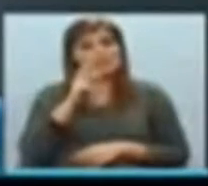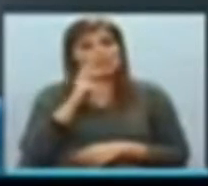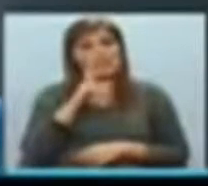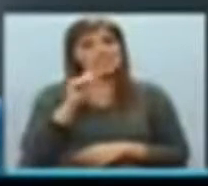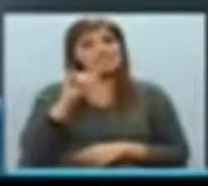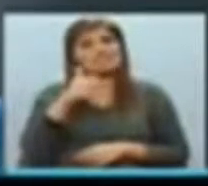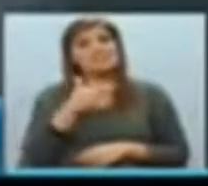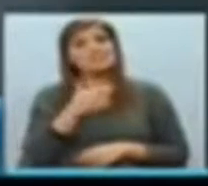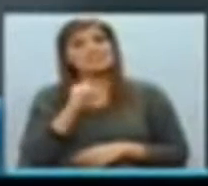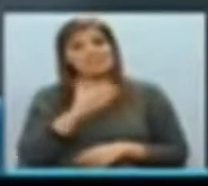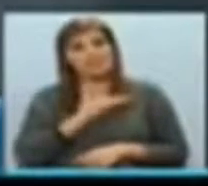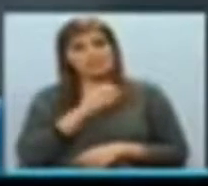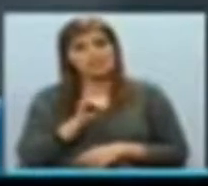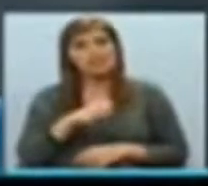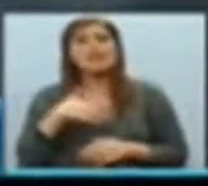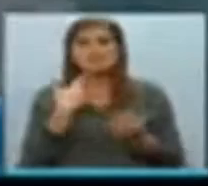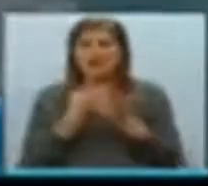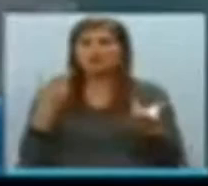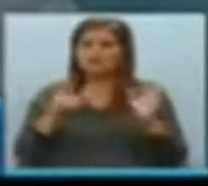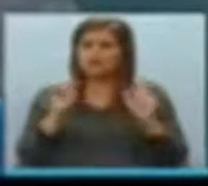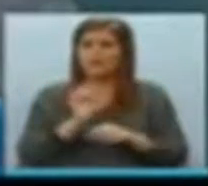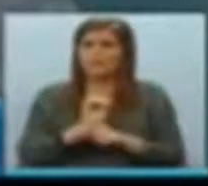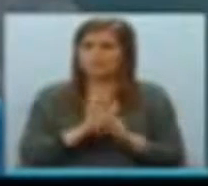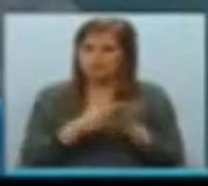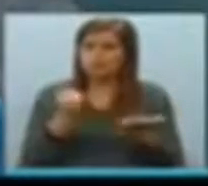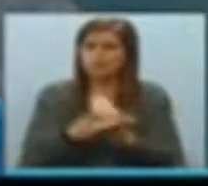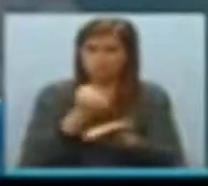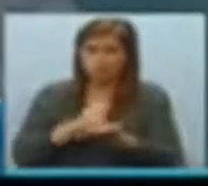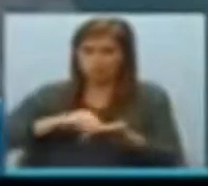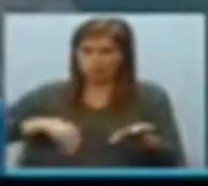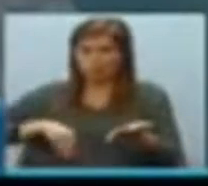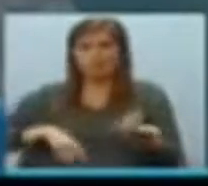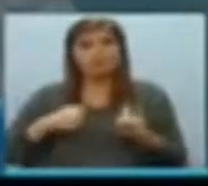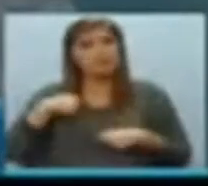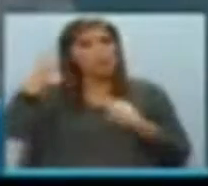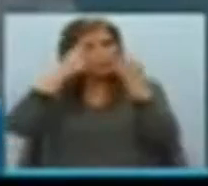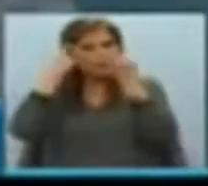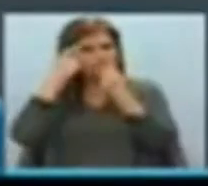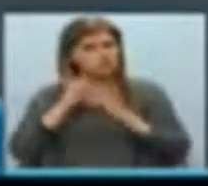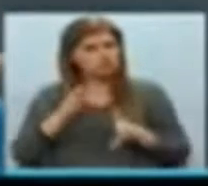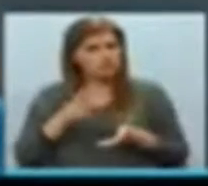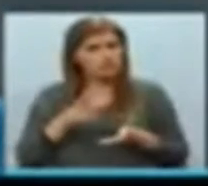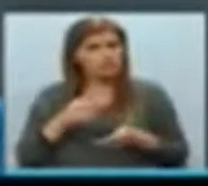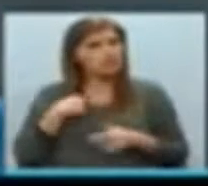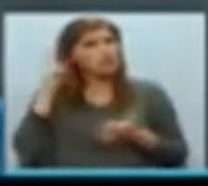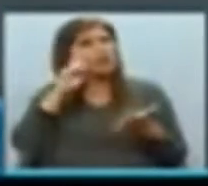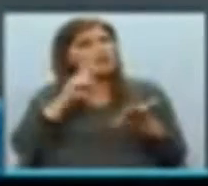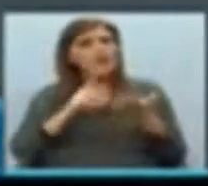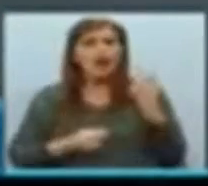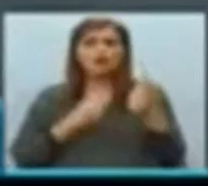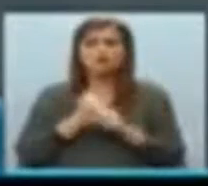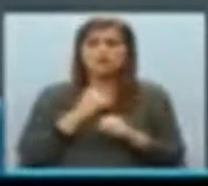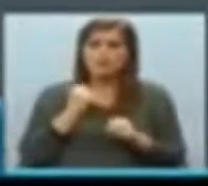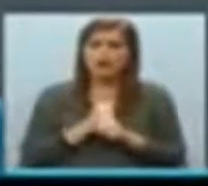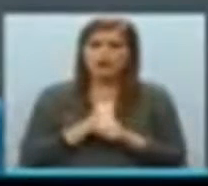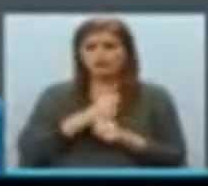tudo isso deu esses vistos e o que eu pensei eu já tinha lido algumas trabalhos acadêmicos ou biografias eu